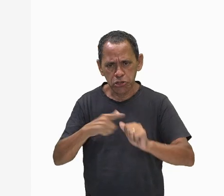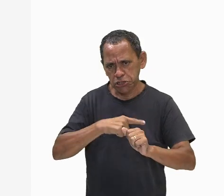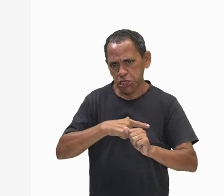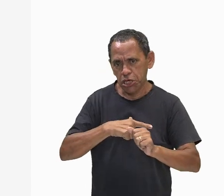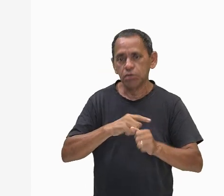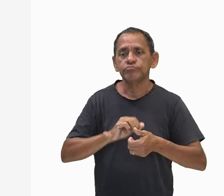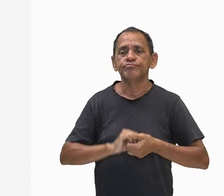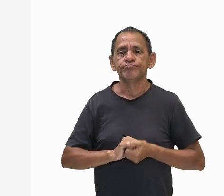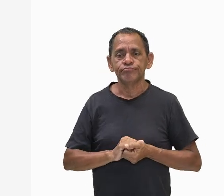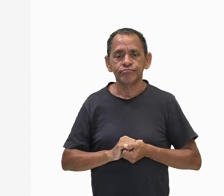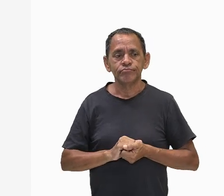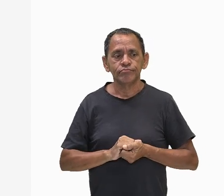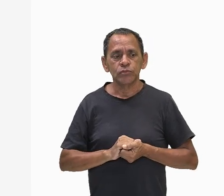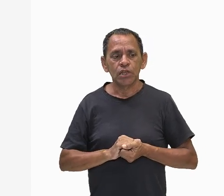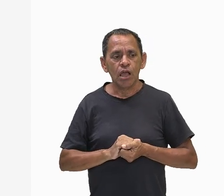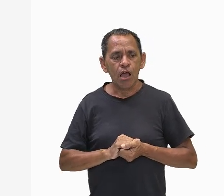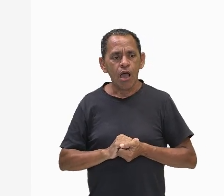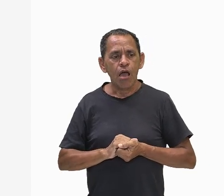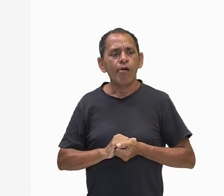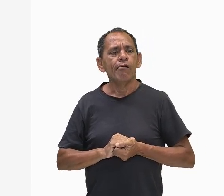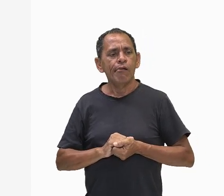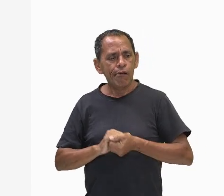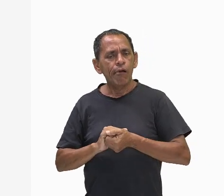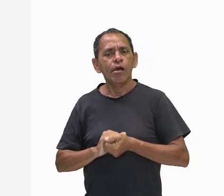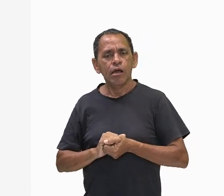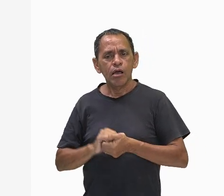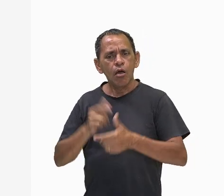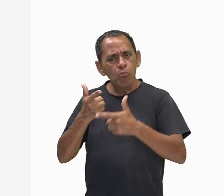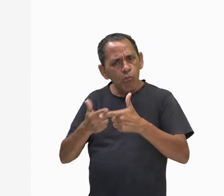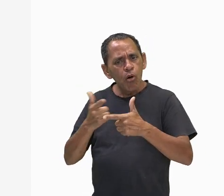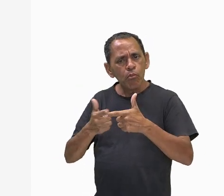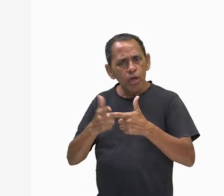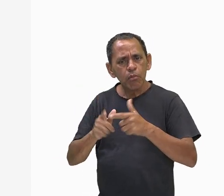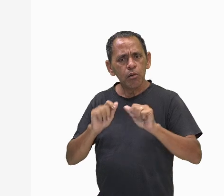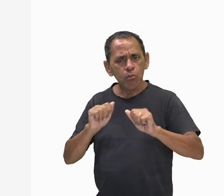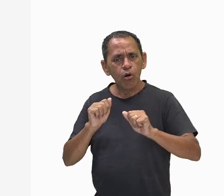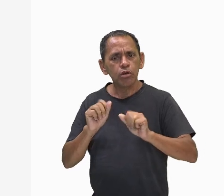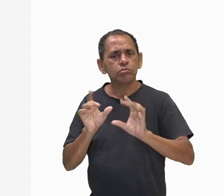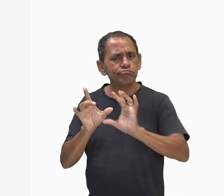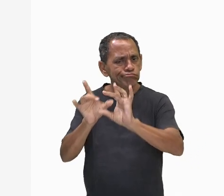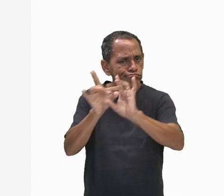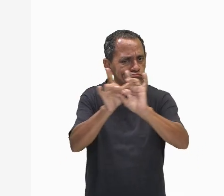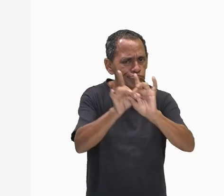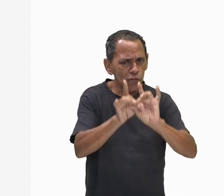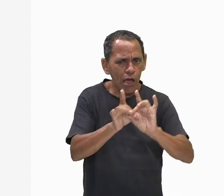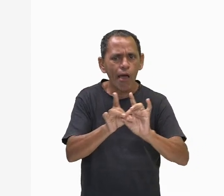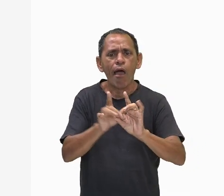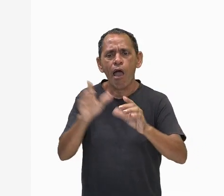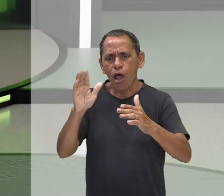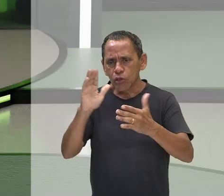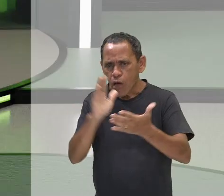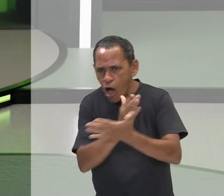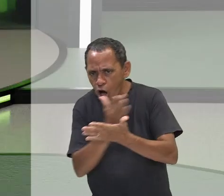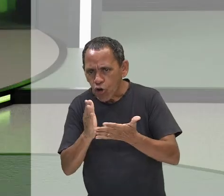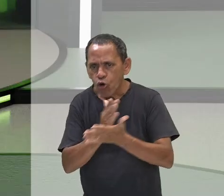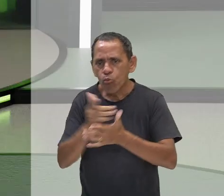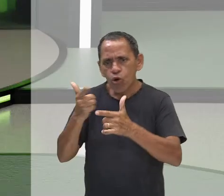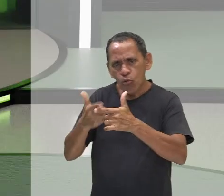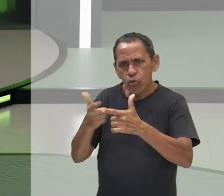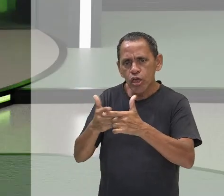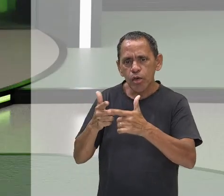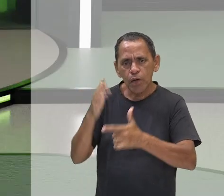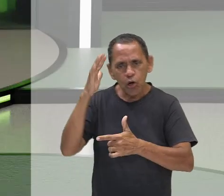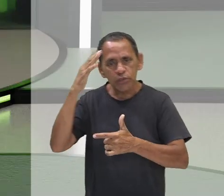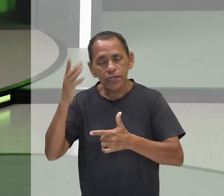então tem alguma coisa errada e pode estar ligada a um dos órgãos que fazem parte desse sistema. Também, nesse caso, tem